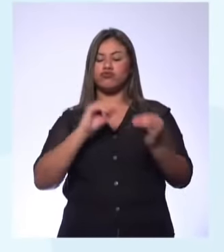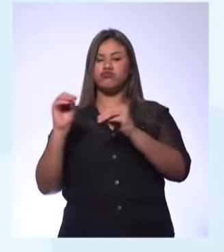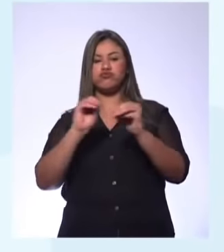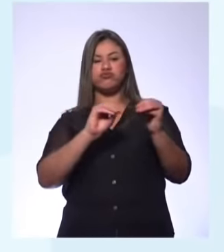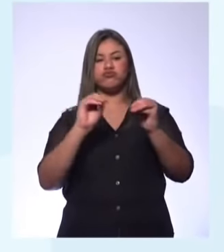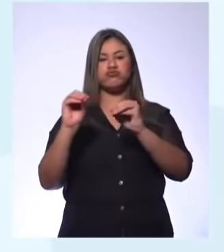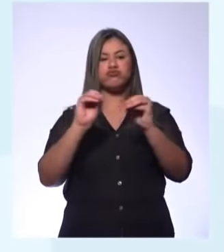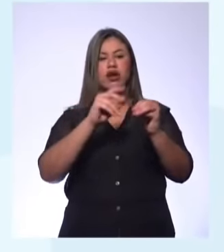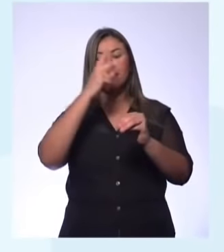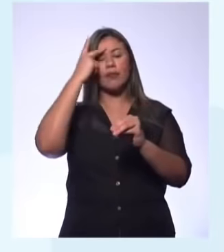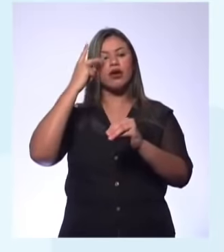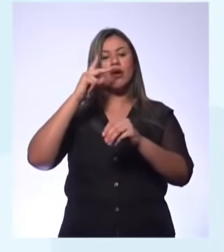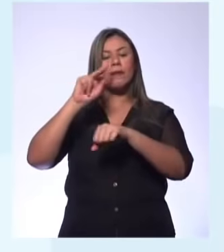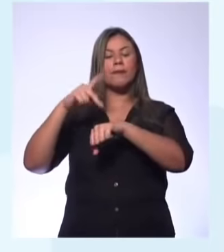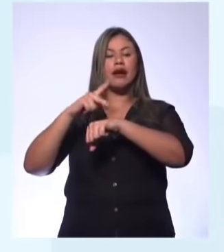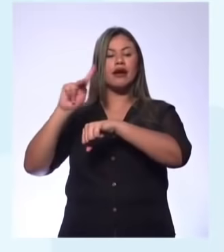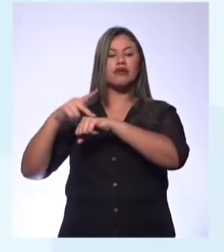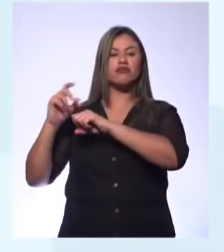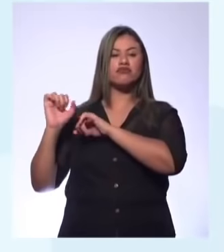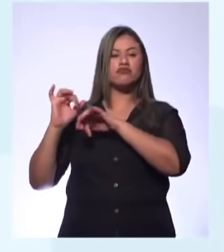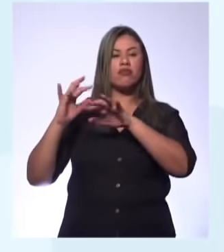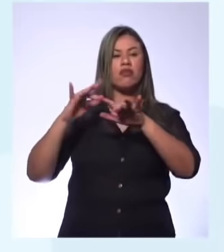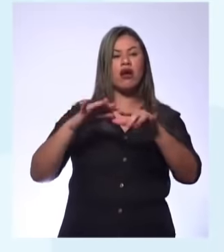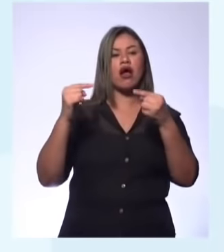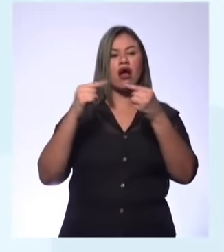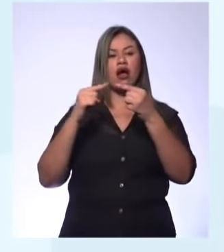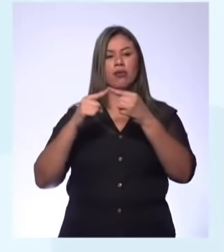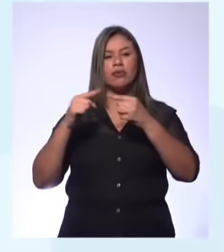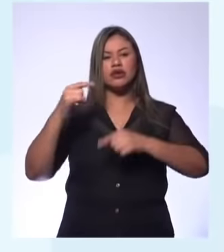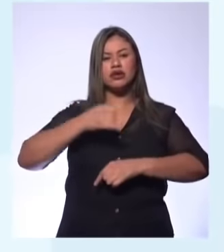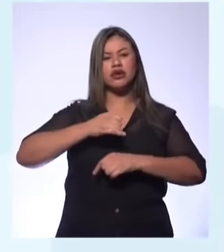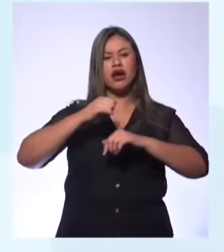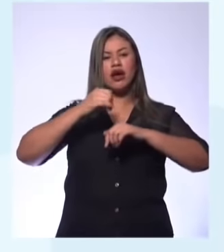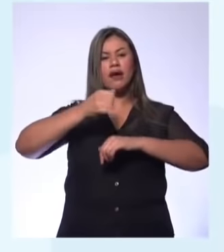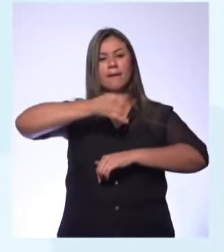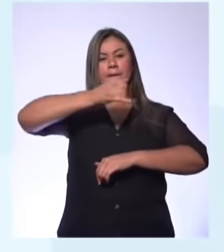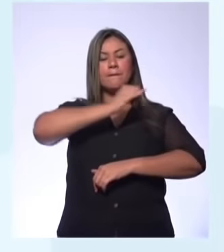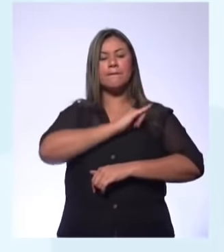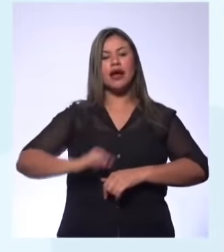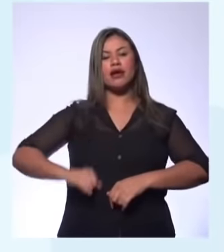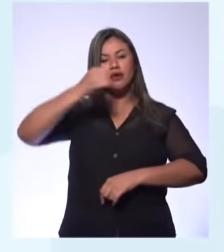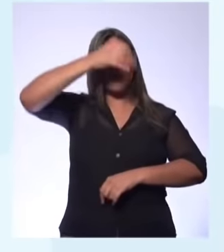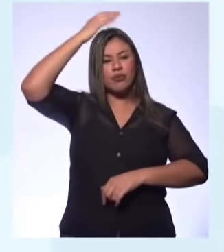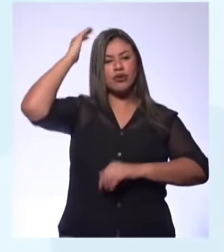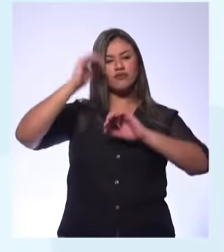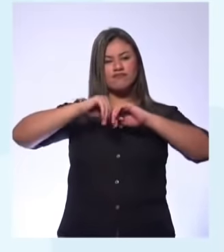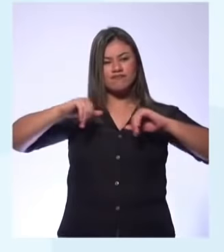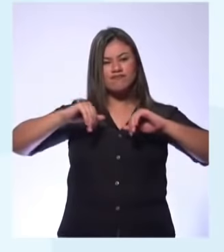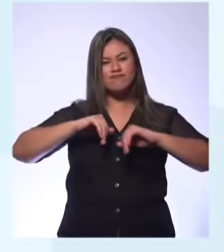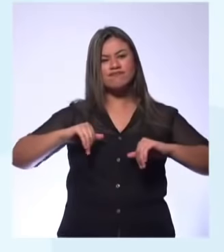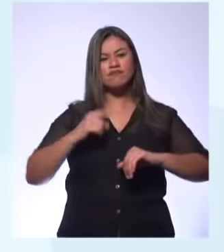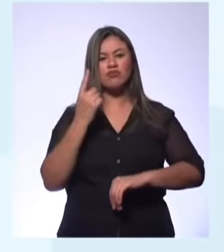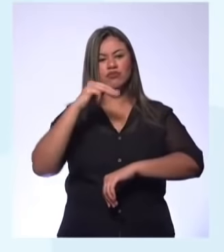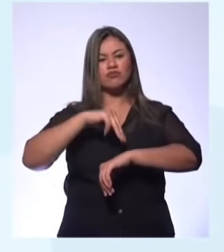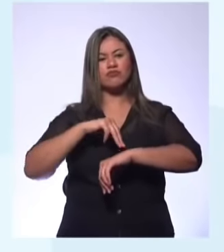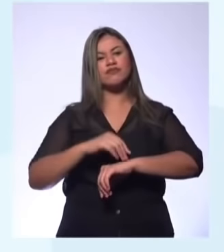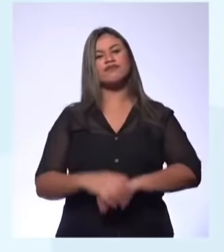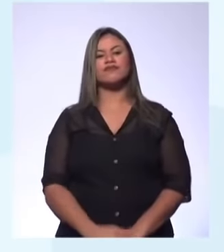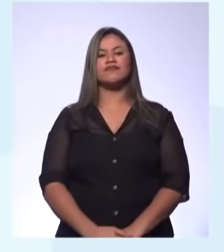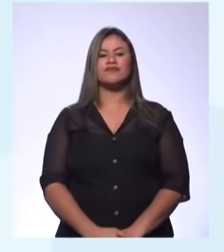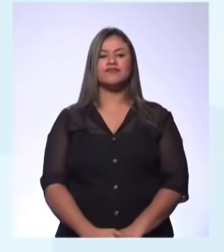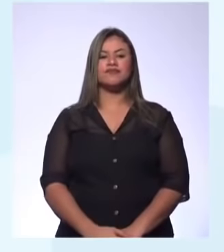povos estrangeiros foi uma das causas da fragmentação do Império Romano? Darei aí 1 minuto.